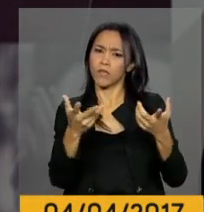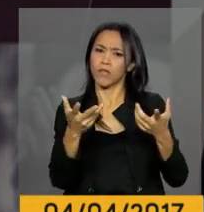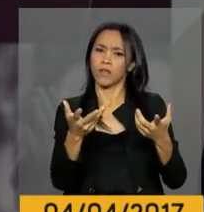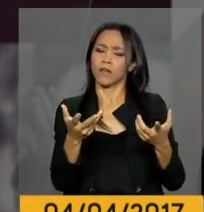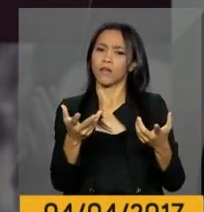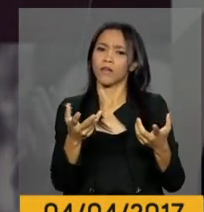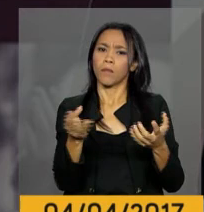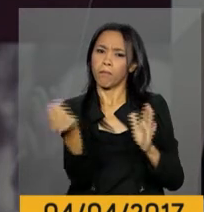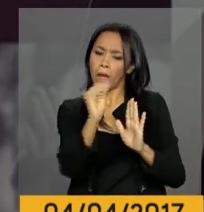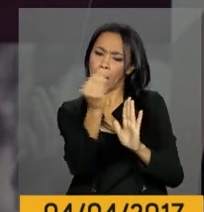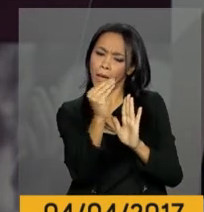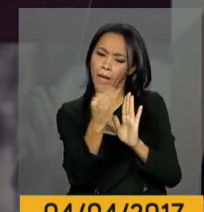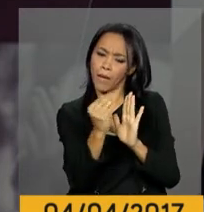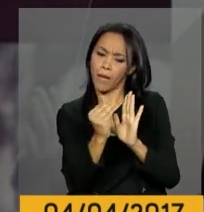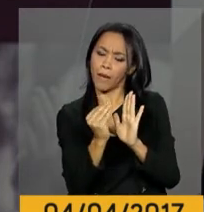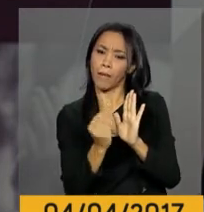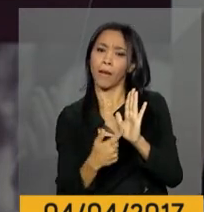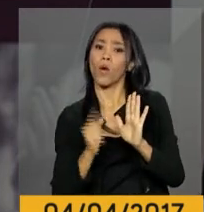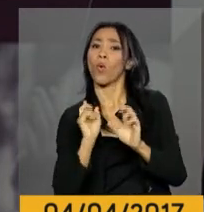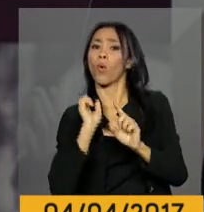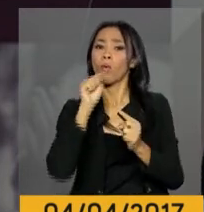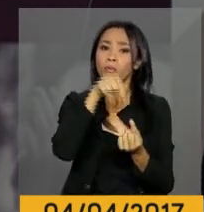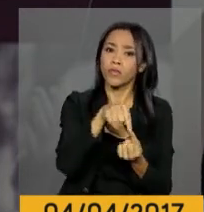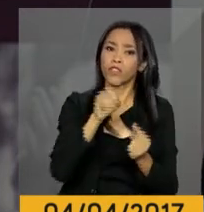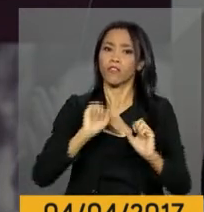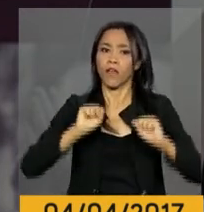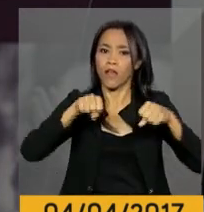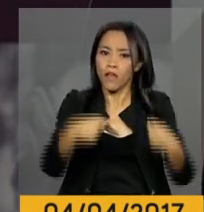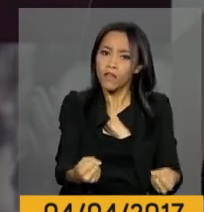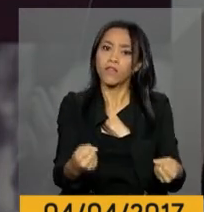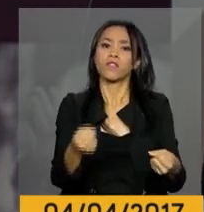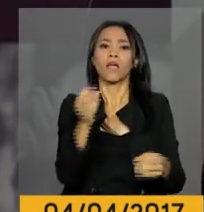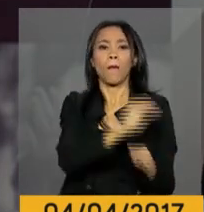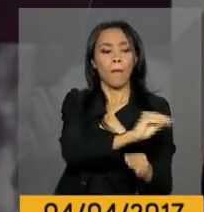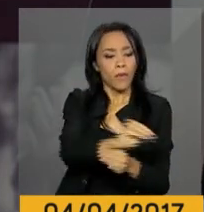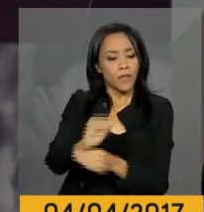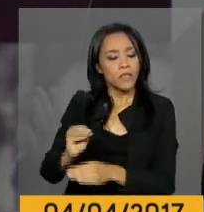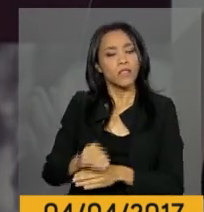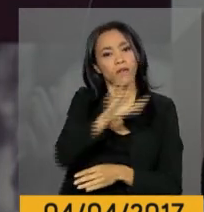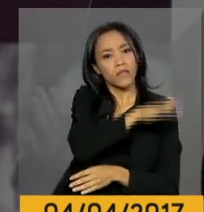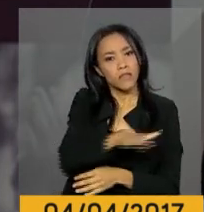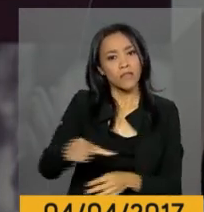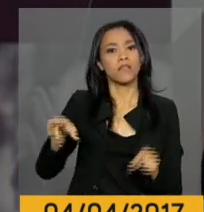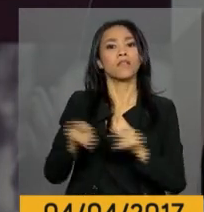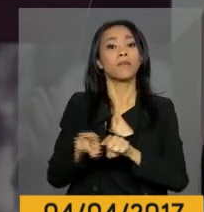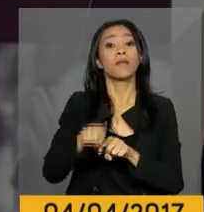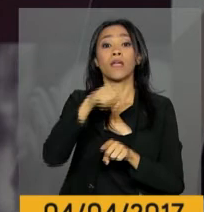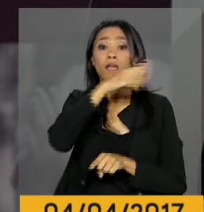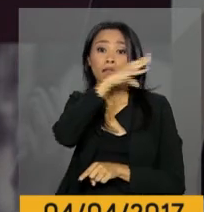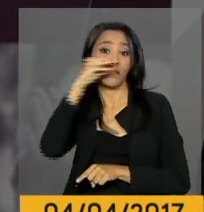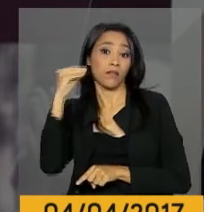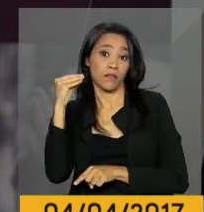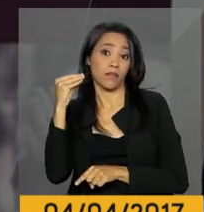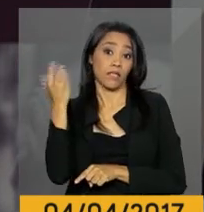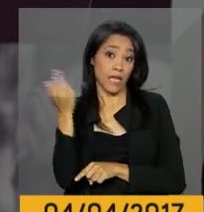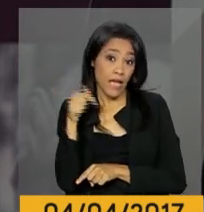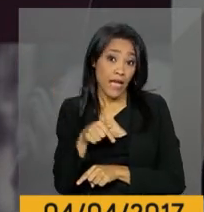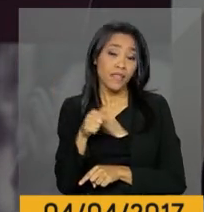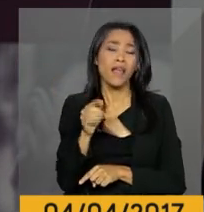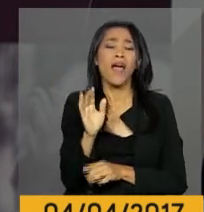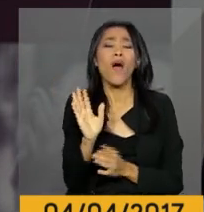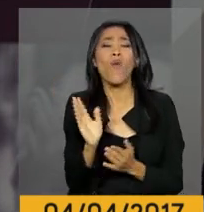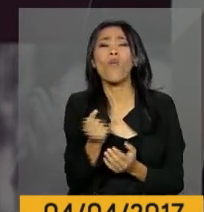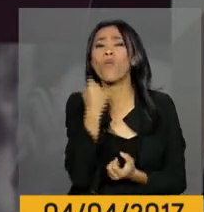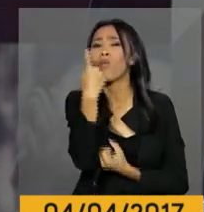prevê, na verdade, garantias reforçadas para nossas crianças e adolescentes. Estes são alguns